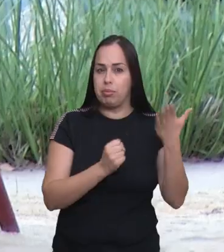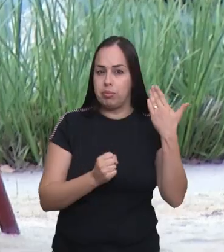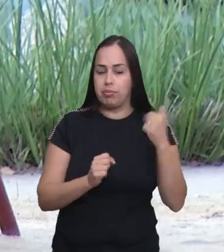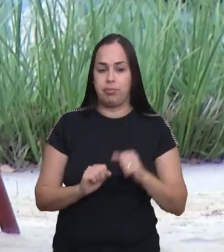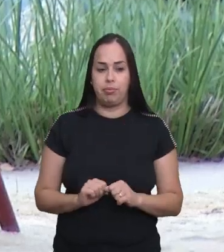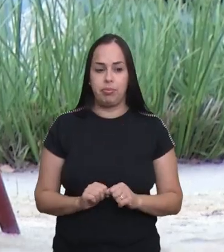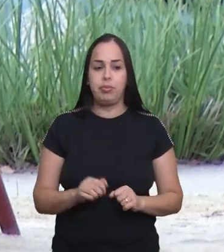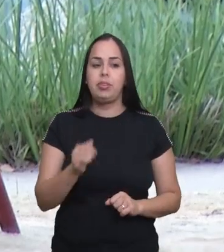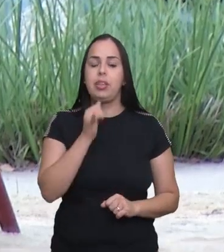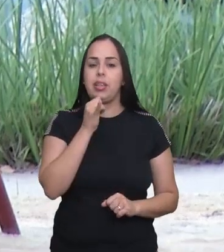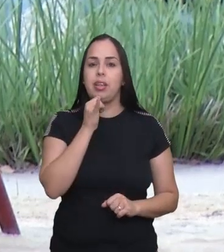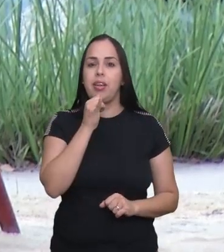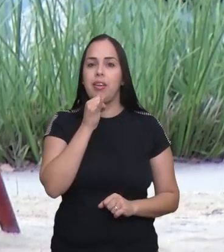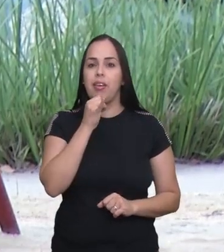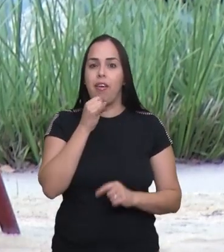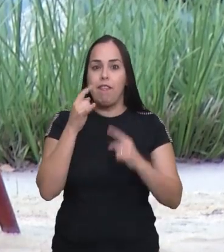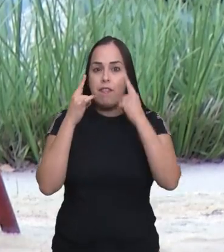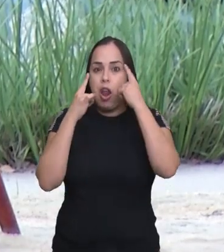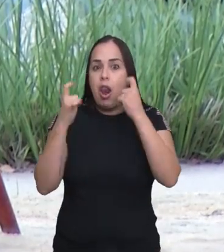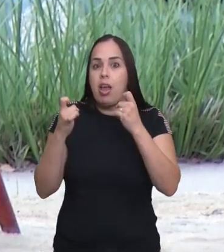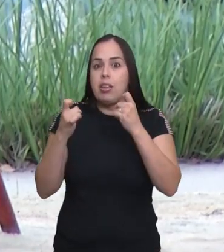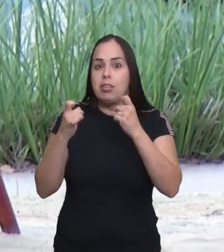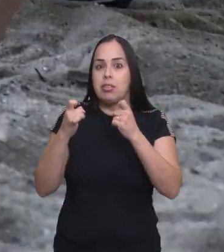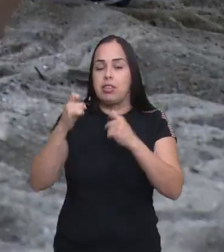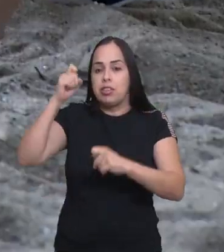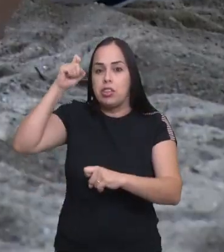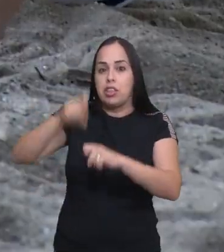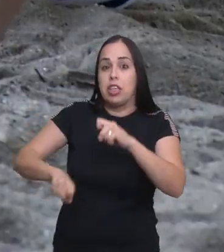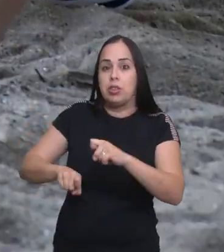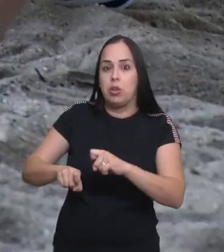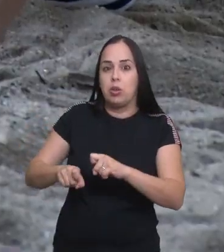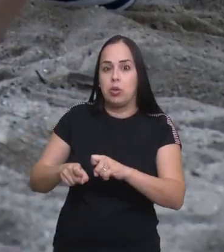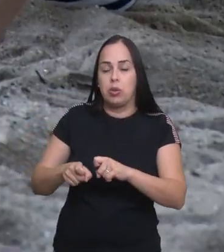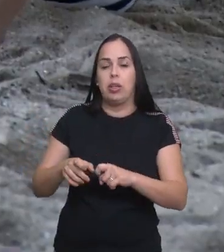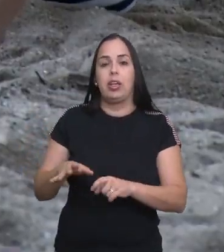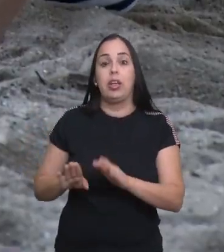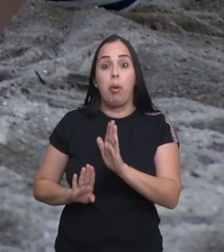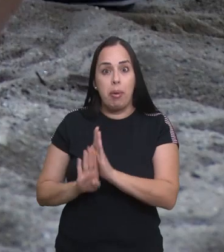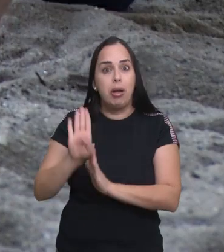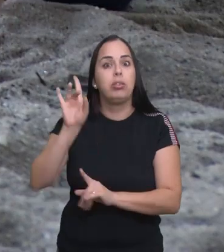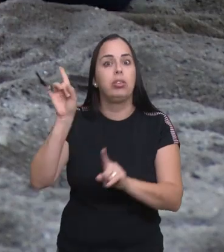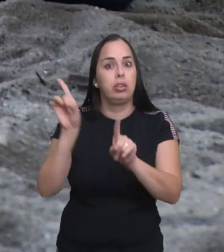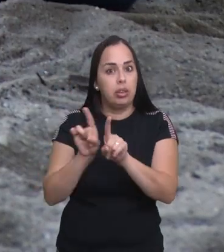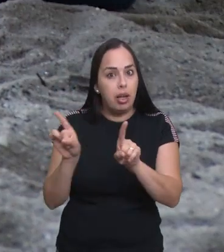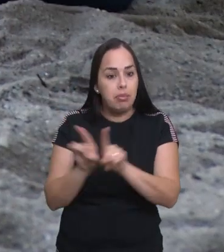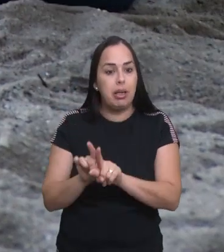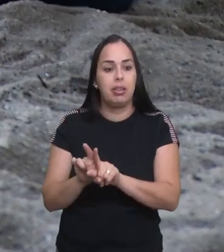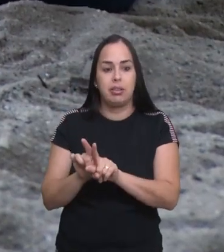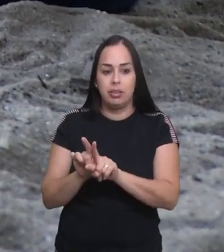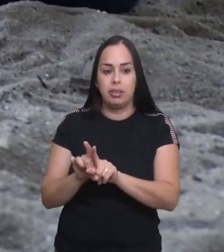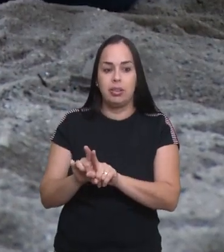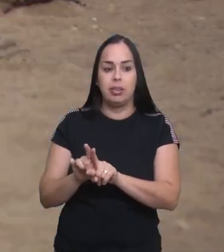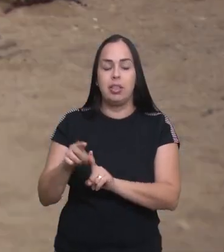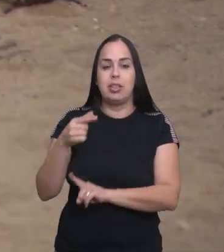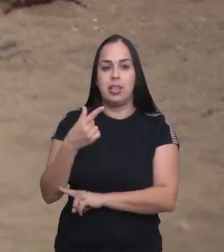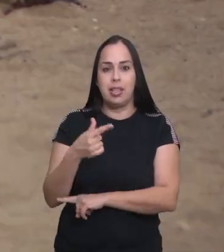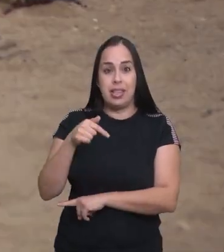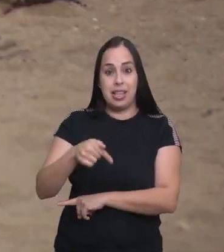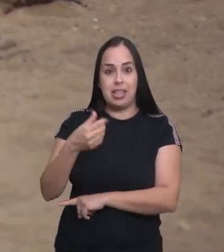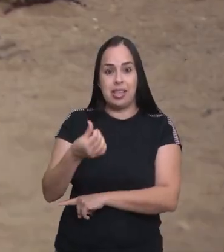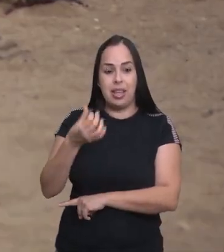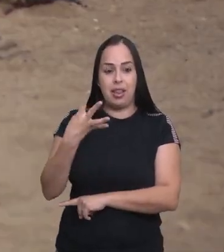anterior, como é o caso da violência sexual, que teve 764 casos em 2020